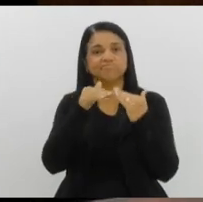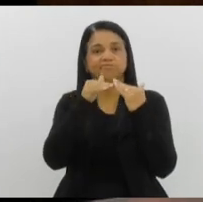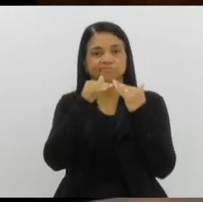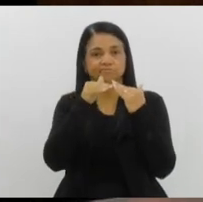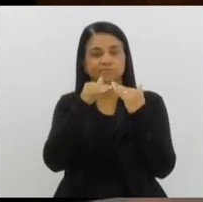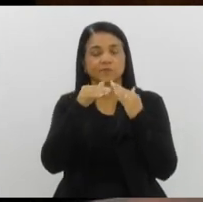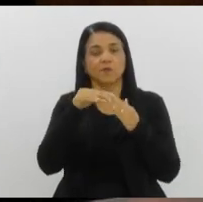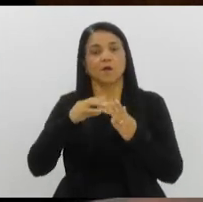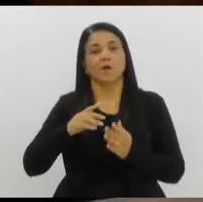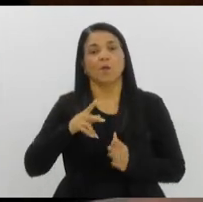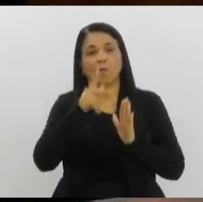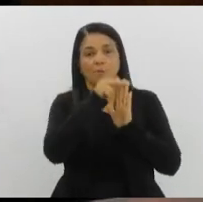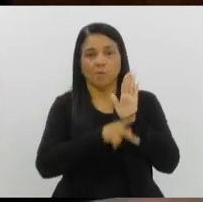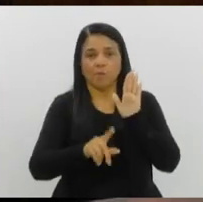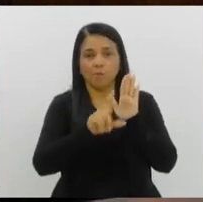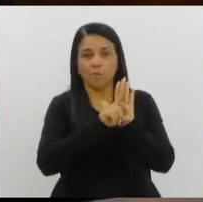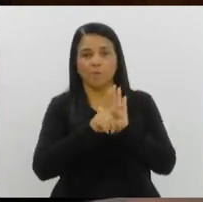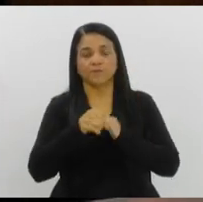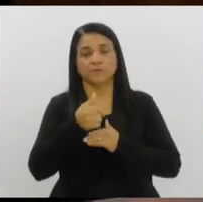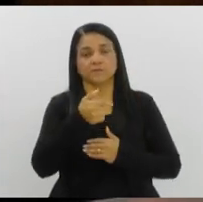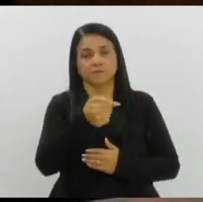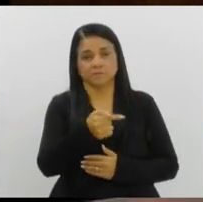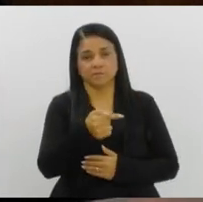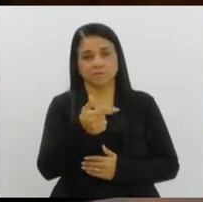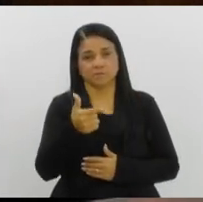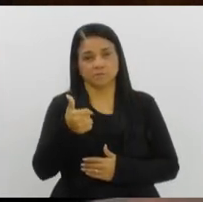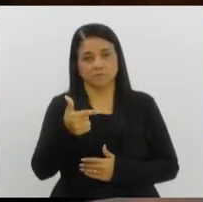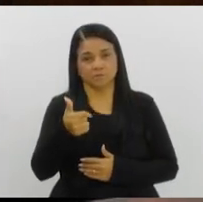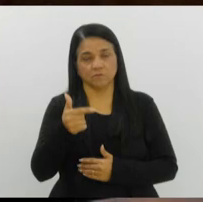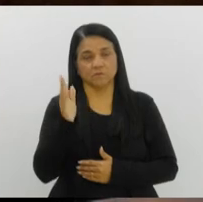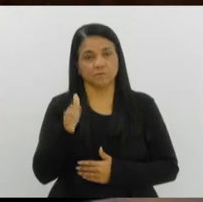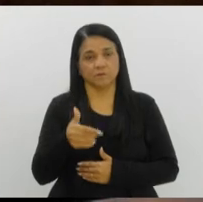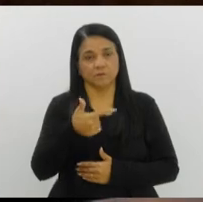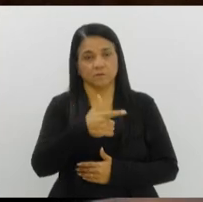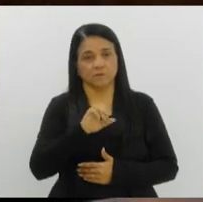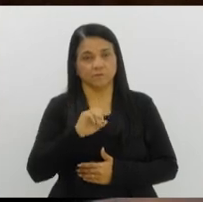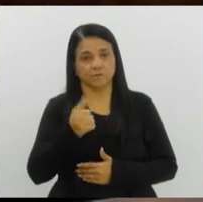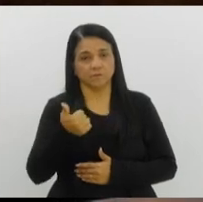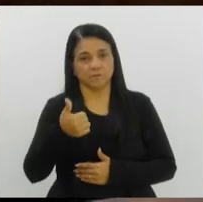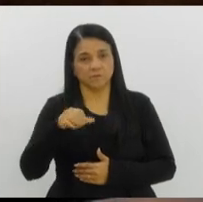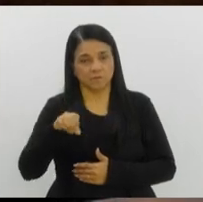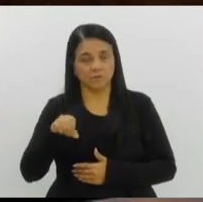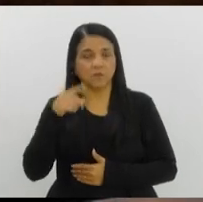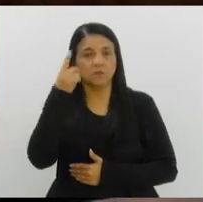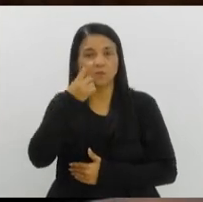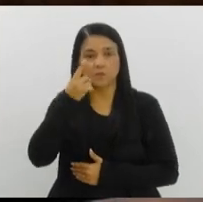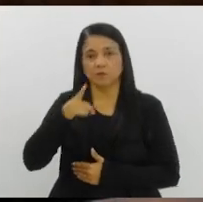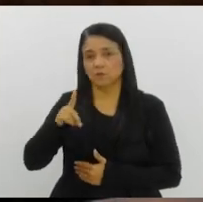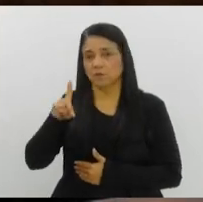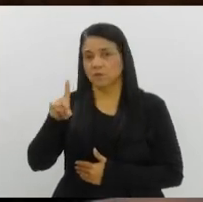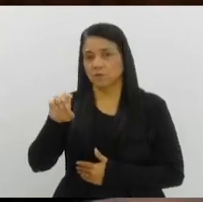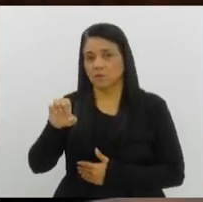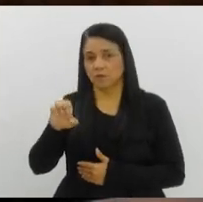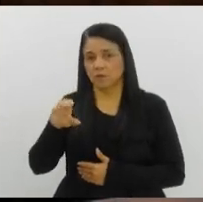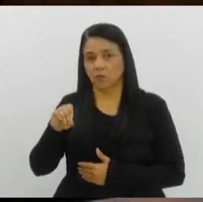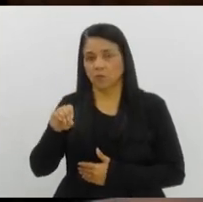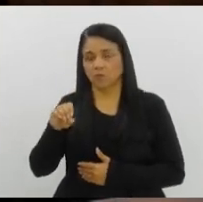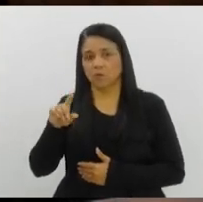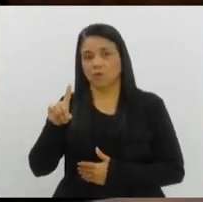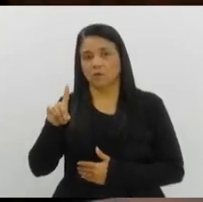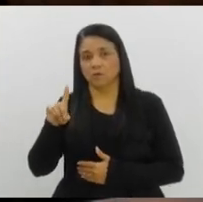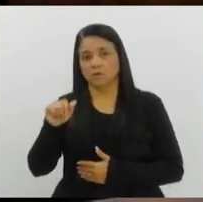ao PL 712 de 19 do deputado Dr. Deodalto. Né?